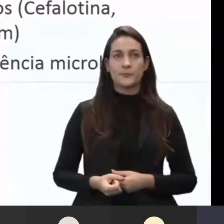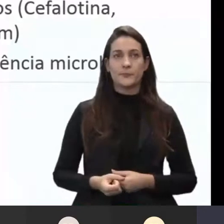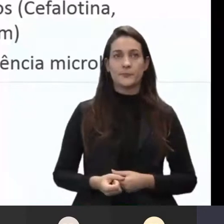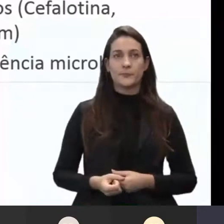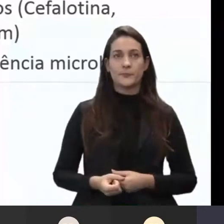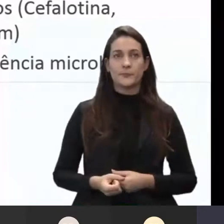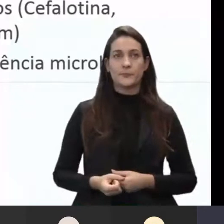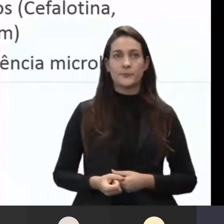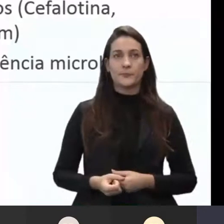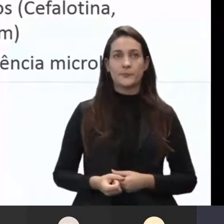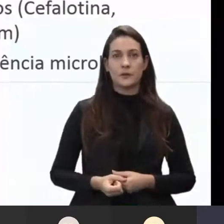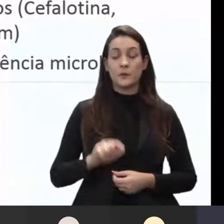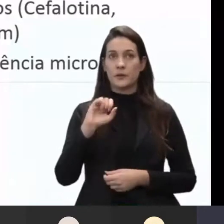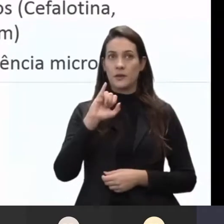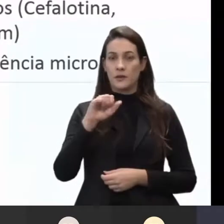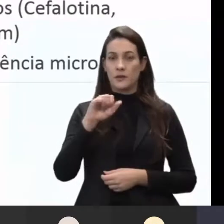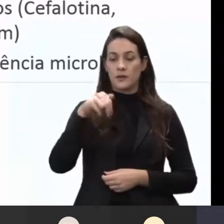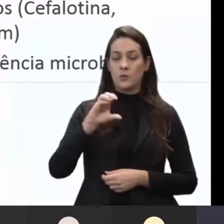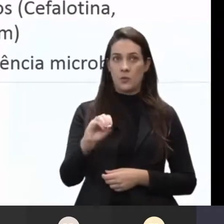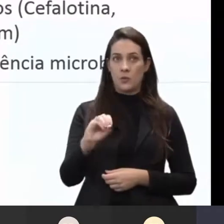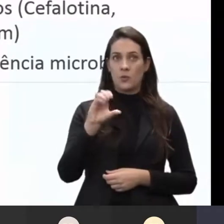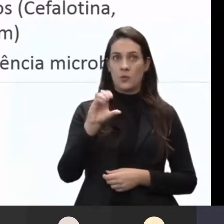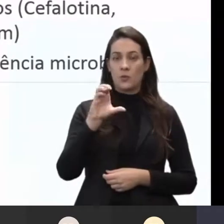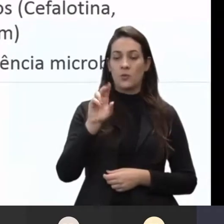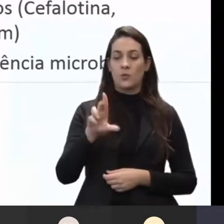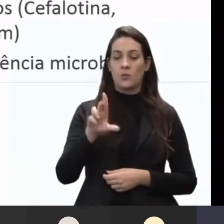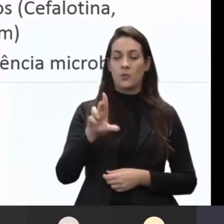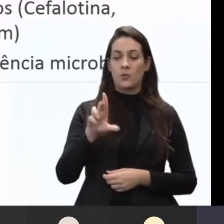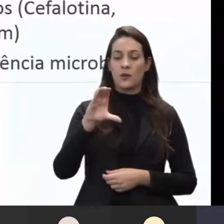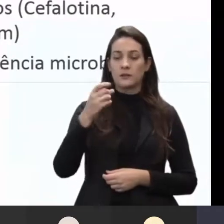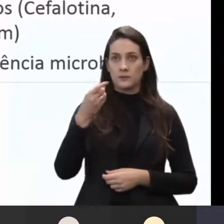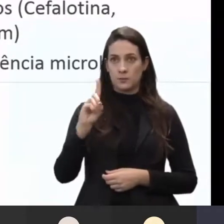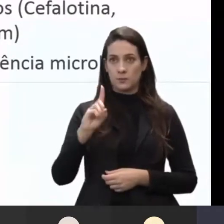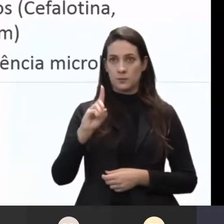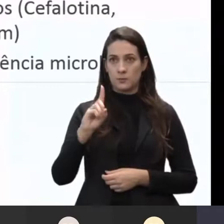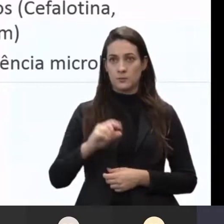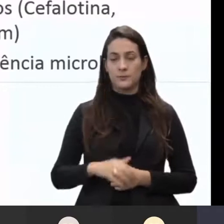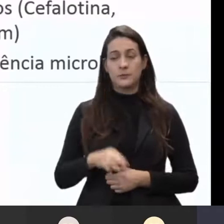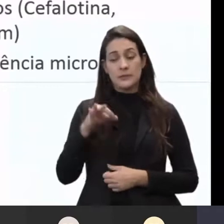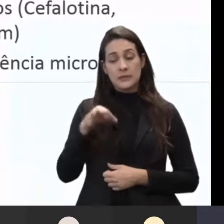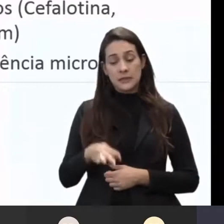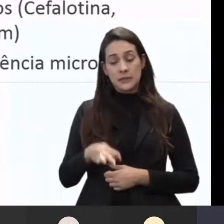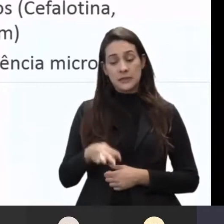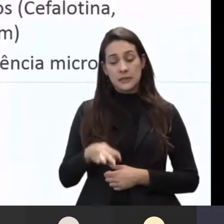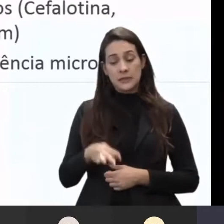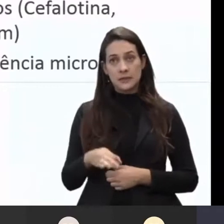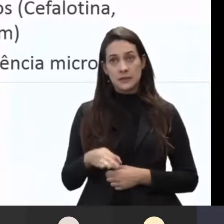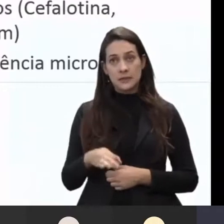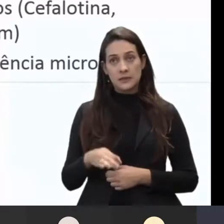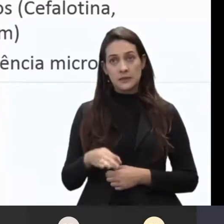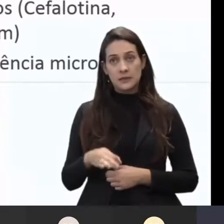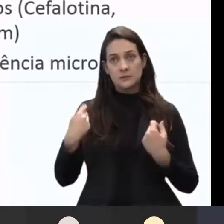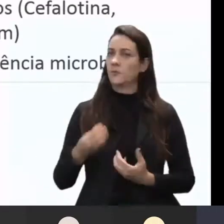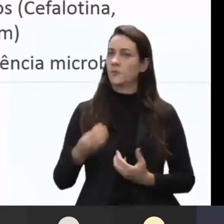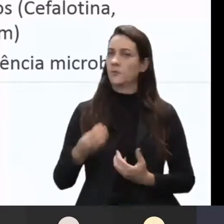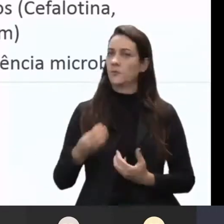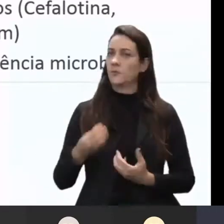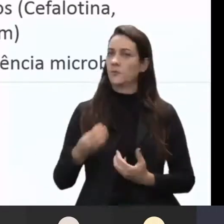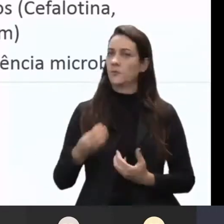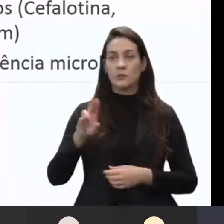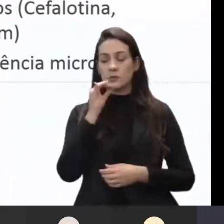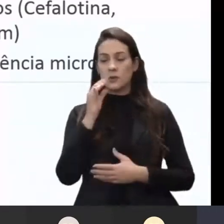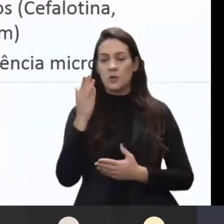a inoculação correta. Qual que é a importância da inoculação? Para você ter ali uma correta inoculação, nós